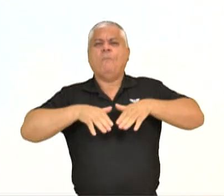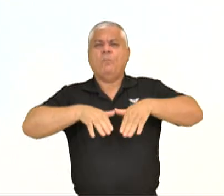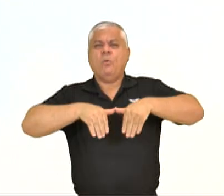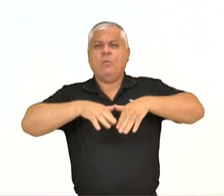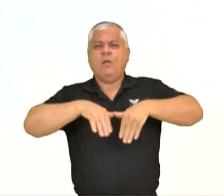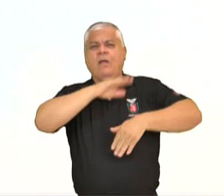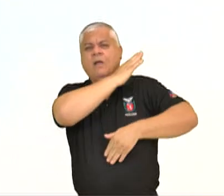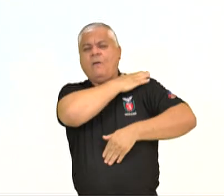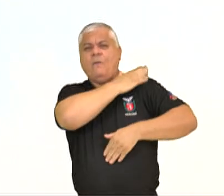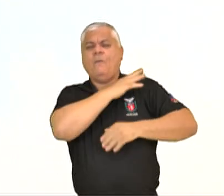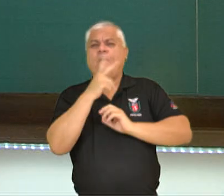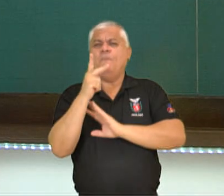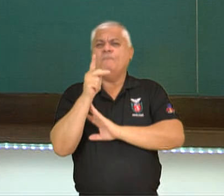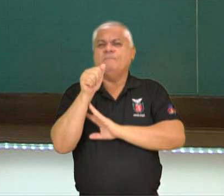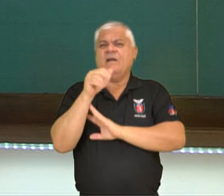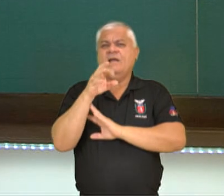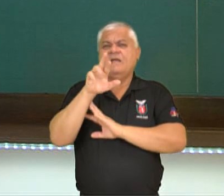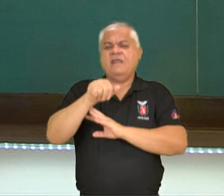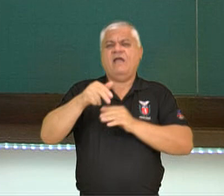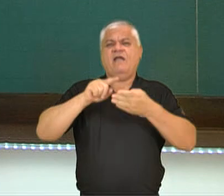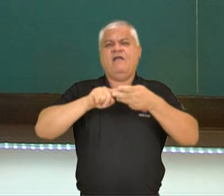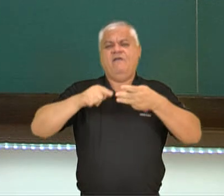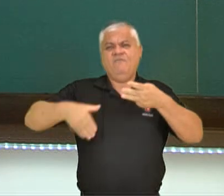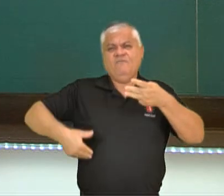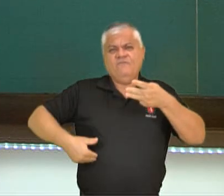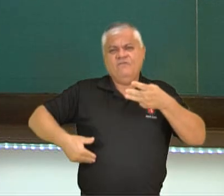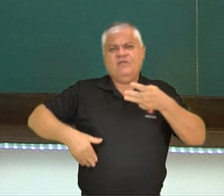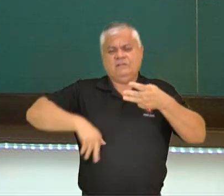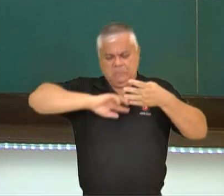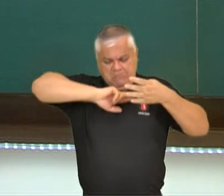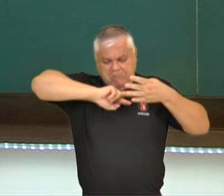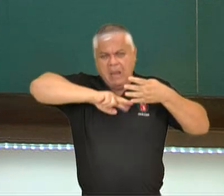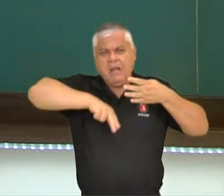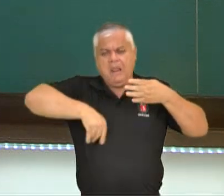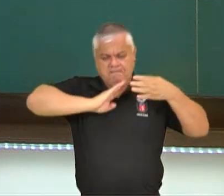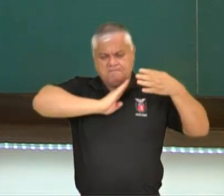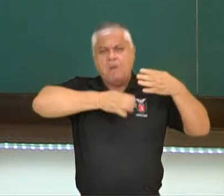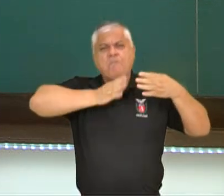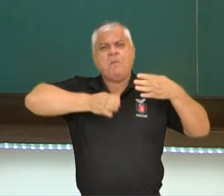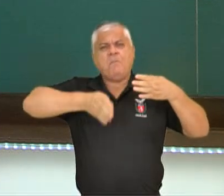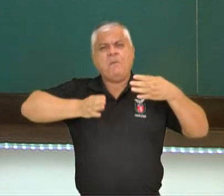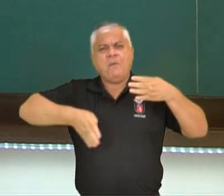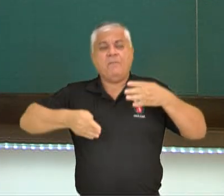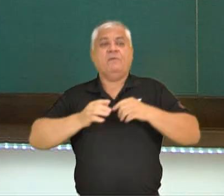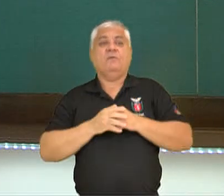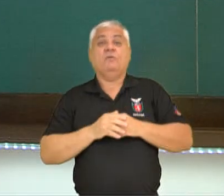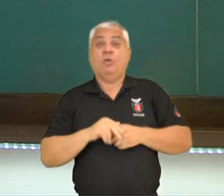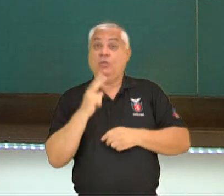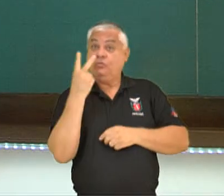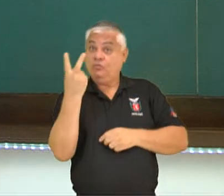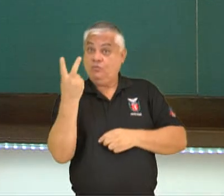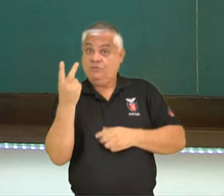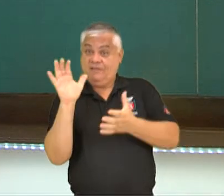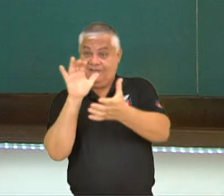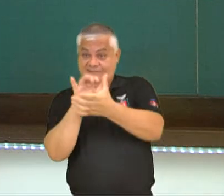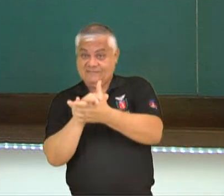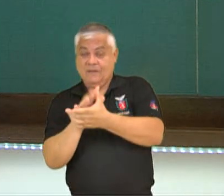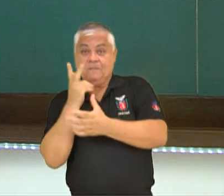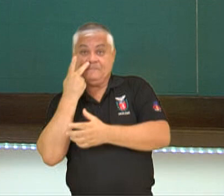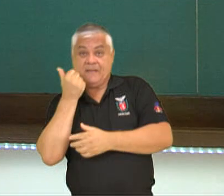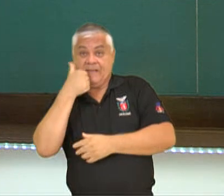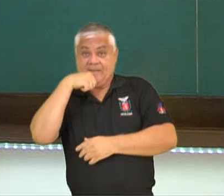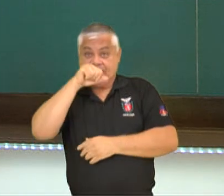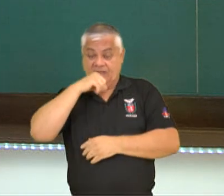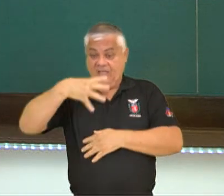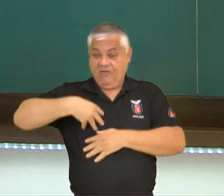pâncreas, rins, fígado, entre outros. Tá? Então, também aqui mostrando o cruzamento de dois portadores, como é que vai ser os filhos, né? Então, eu